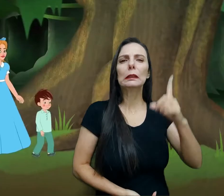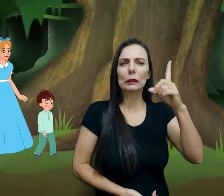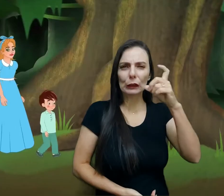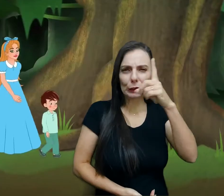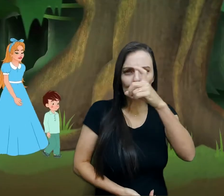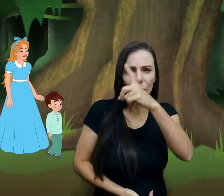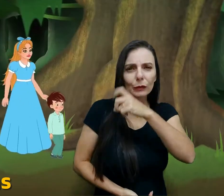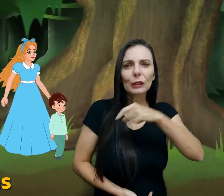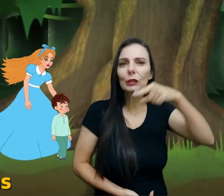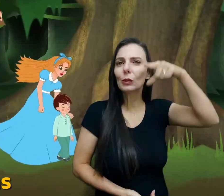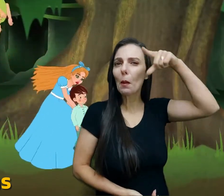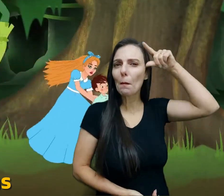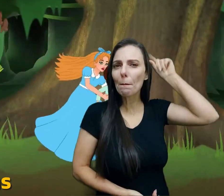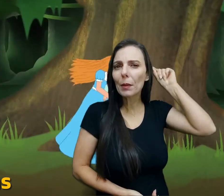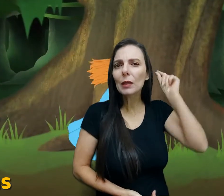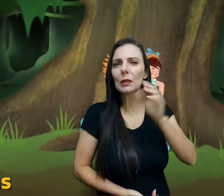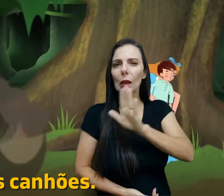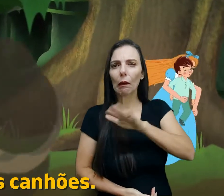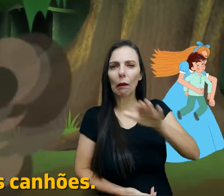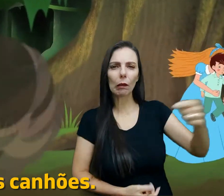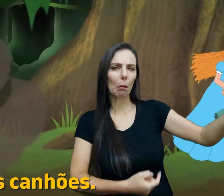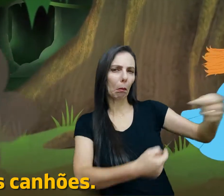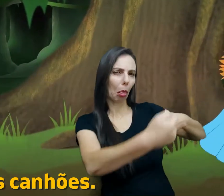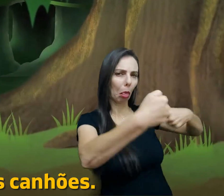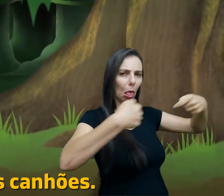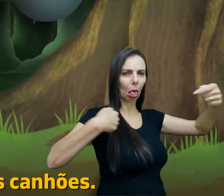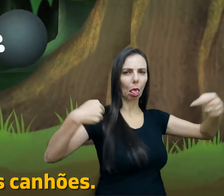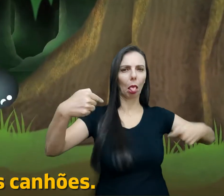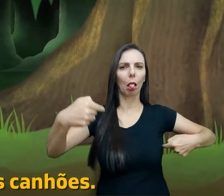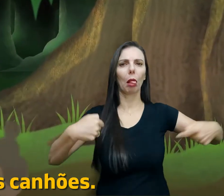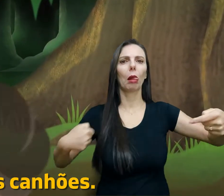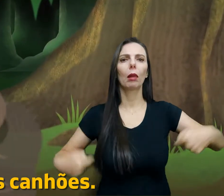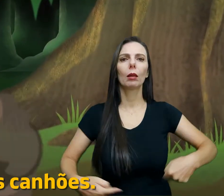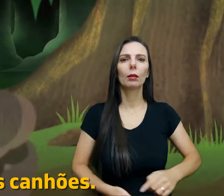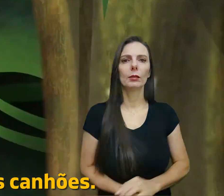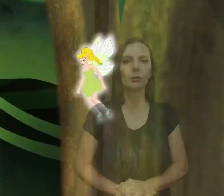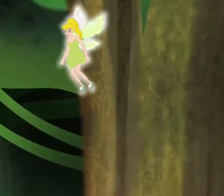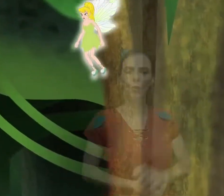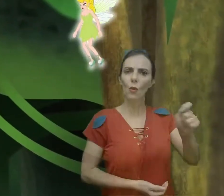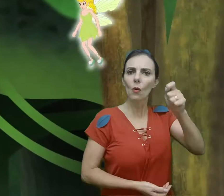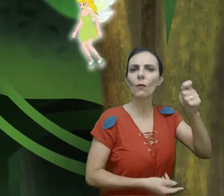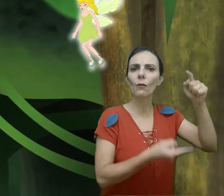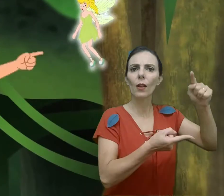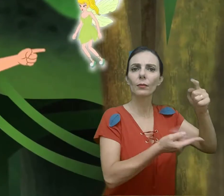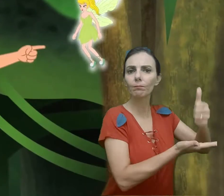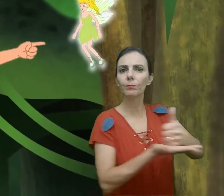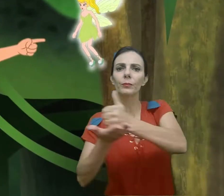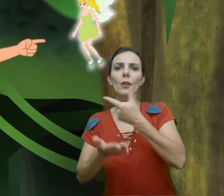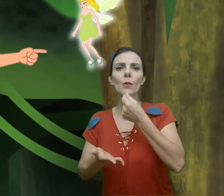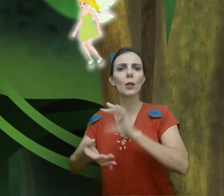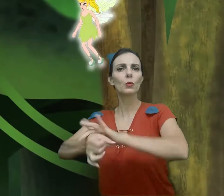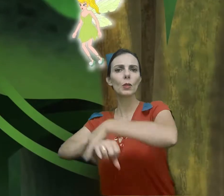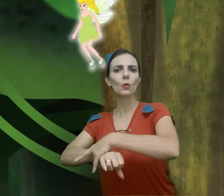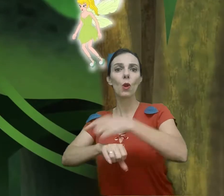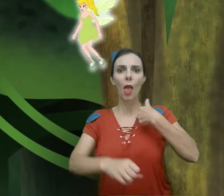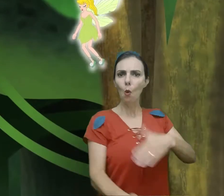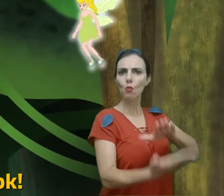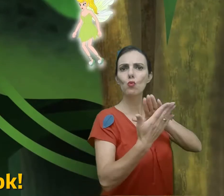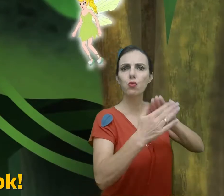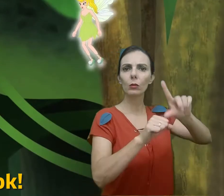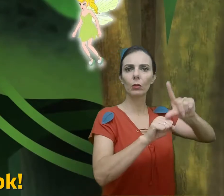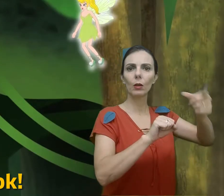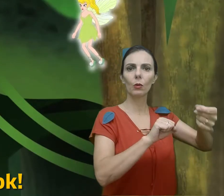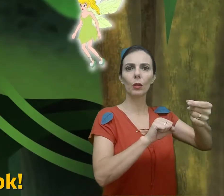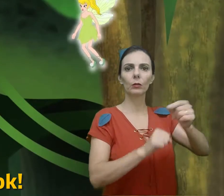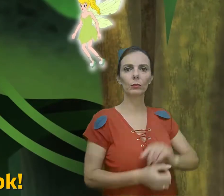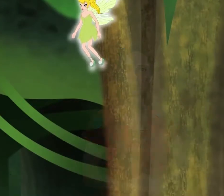Era bem difícil para Peter e as crianças desviarem das balas dos canhões. Tinkerbell, leve os garotos para um lugar seguro, que